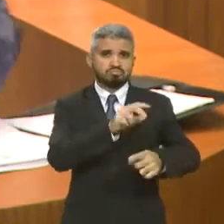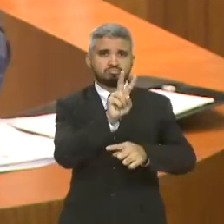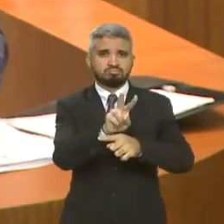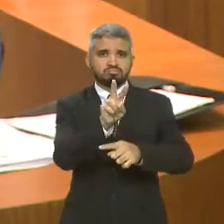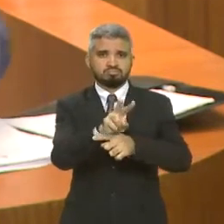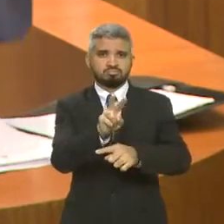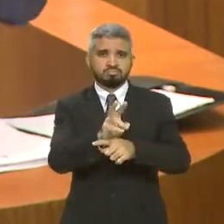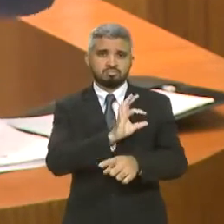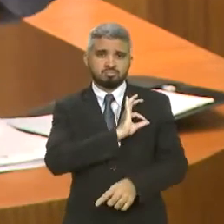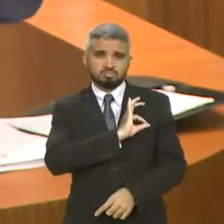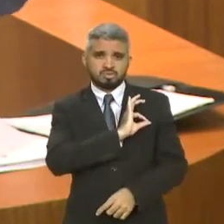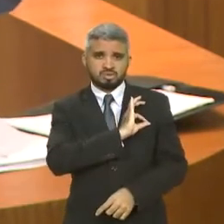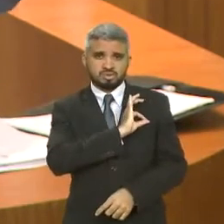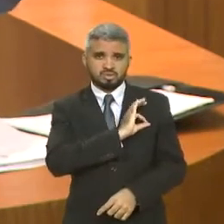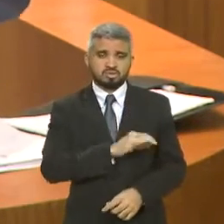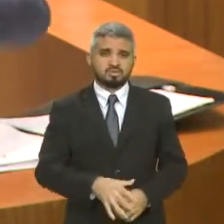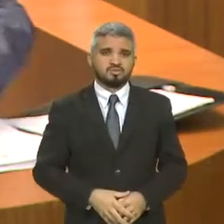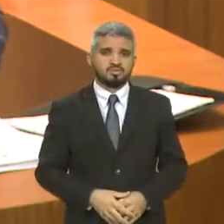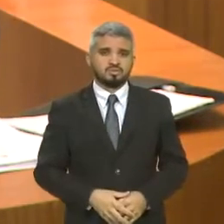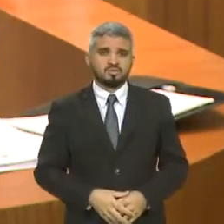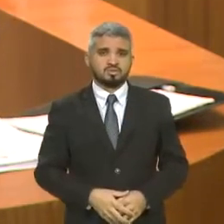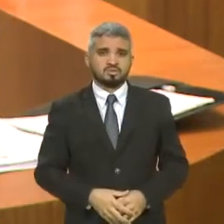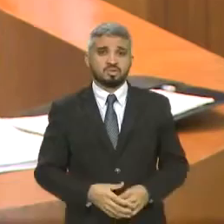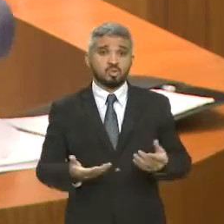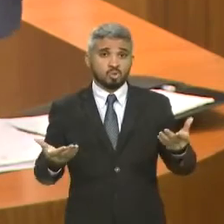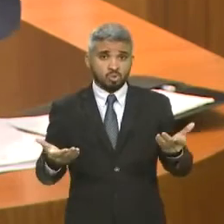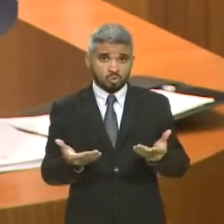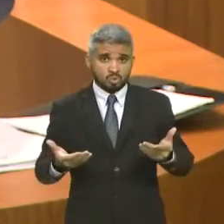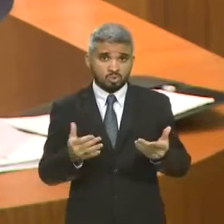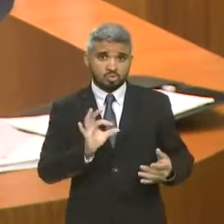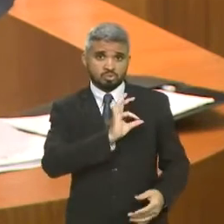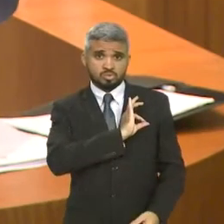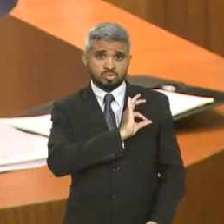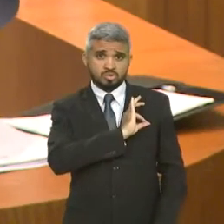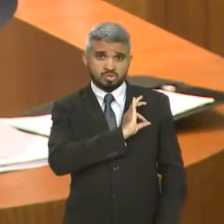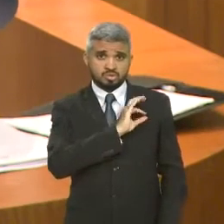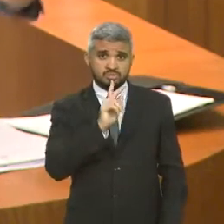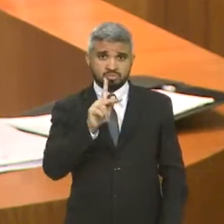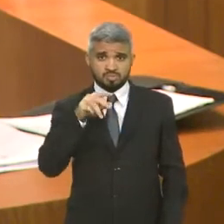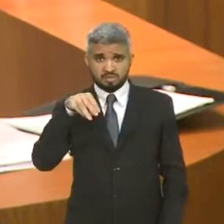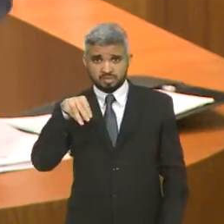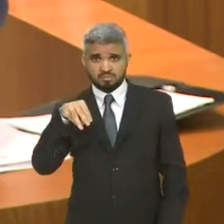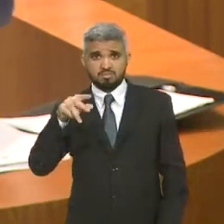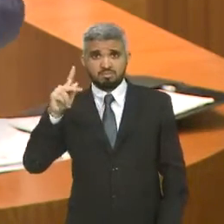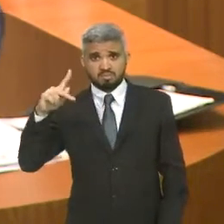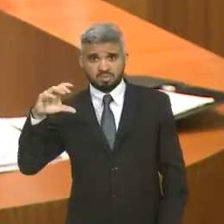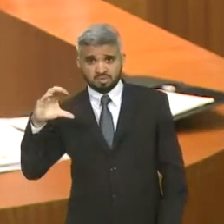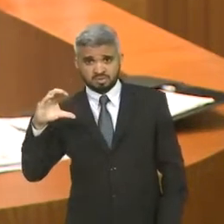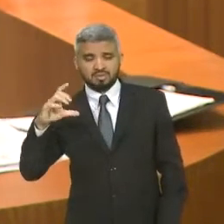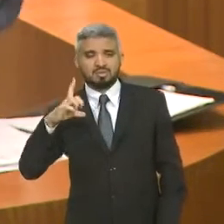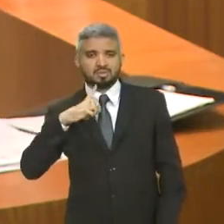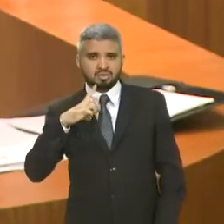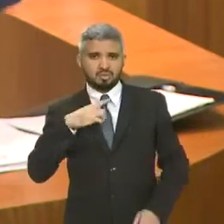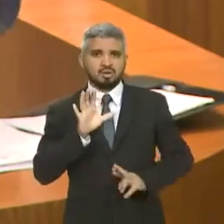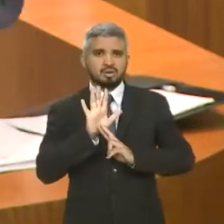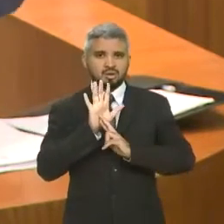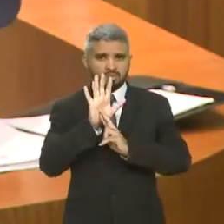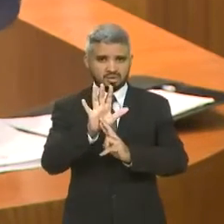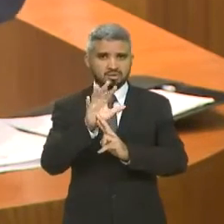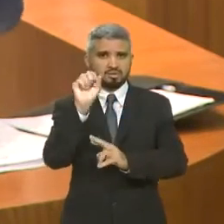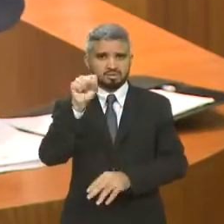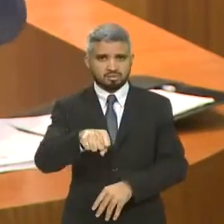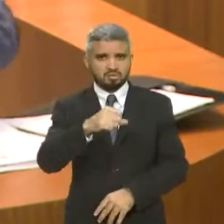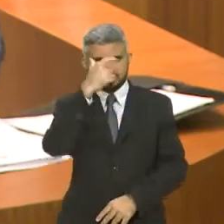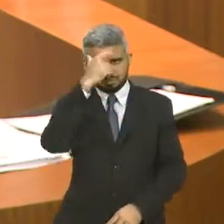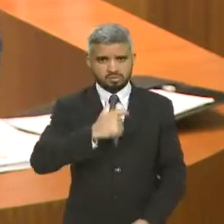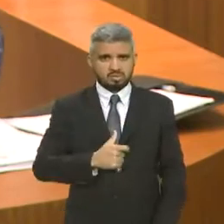deputado que defende. Hoje a Polícia Militar tem um representante. Hoje a Polícia Militar e a Polícia Civil tem um representante da Assembleia. Professor